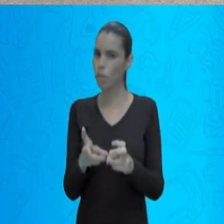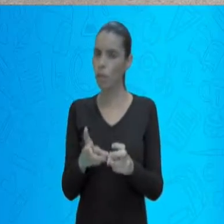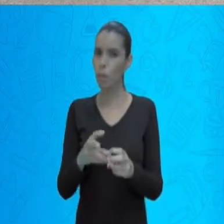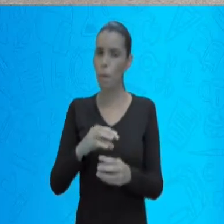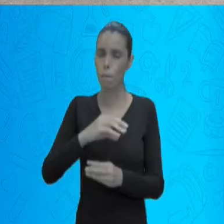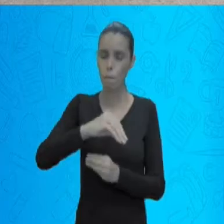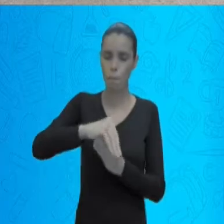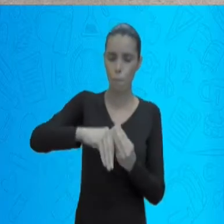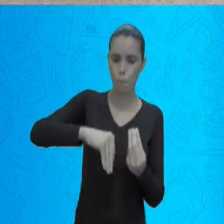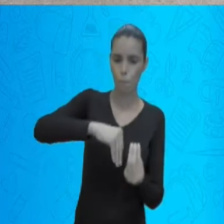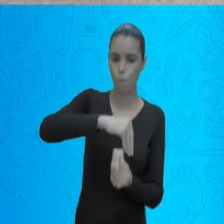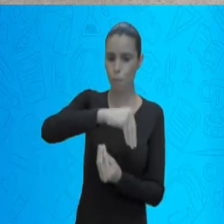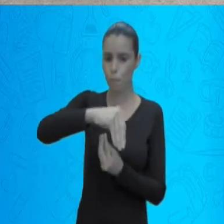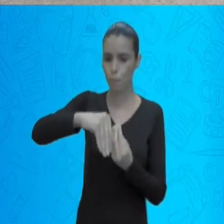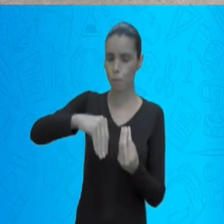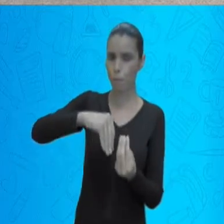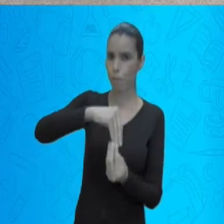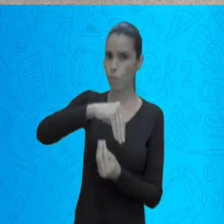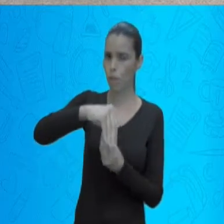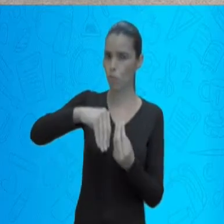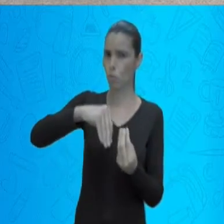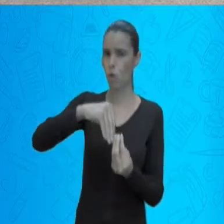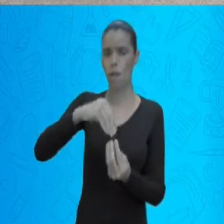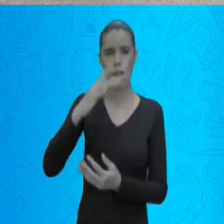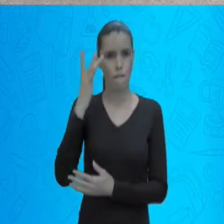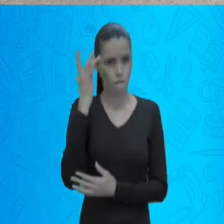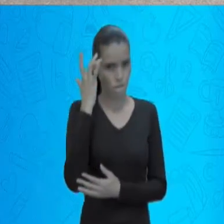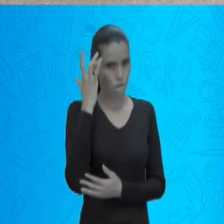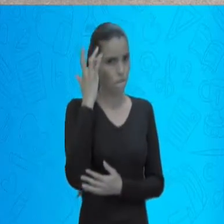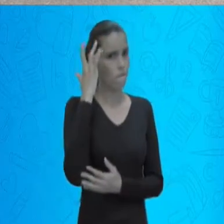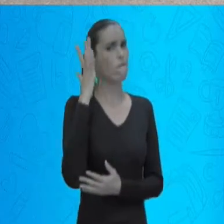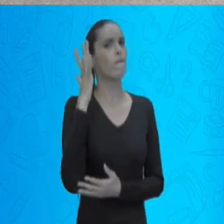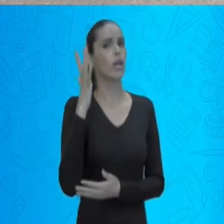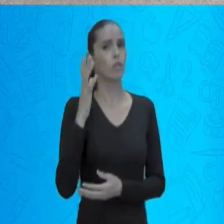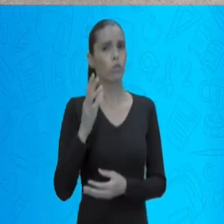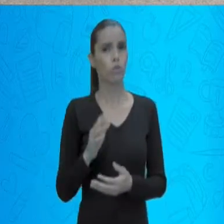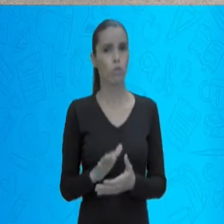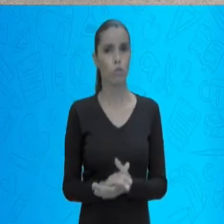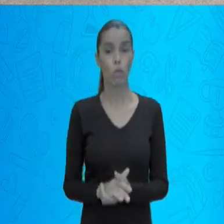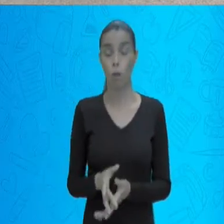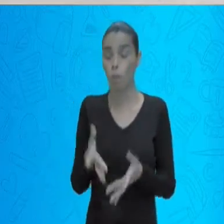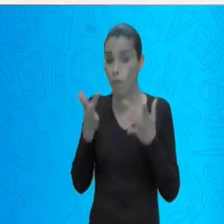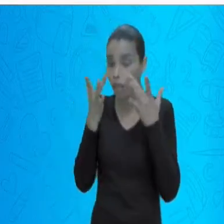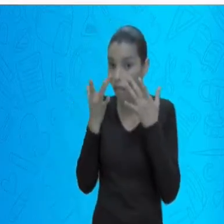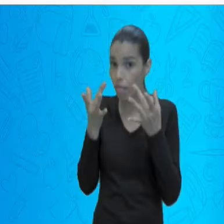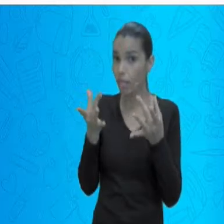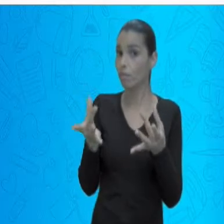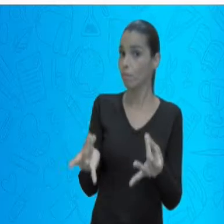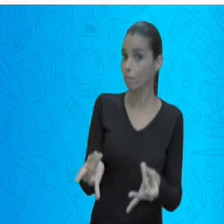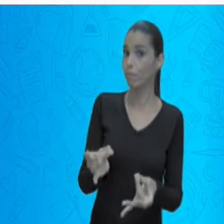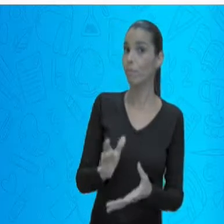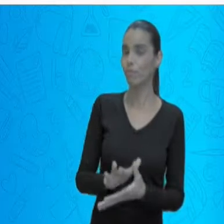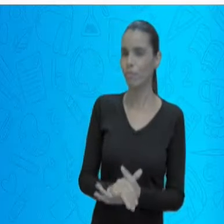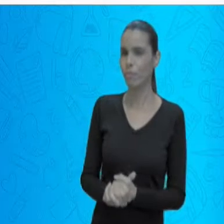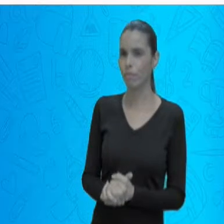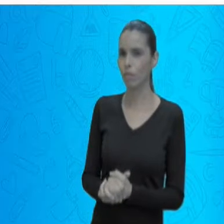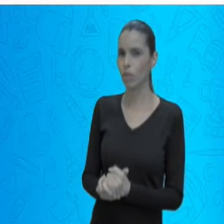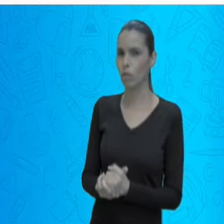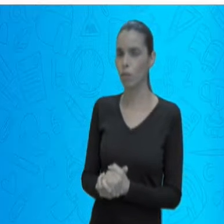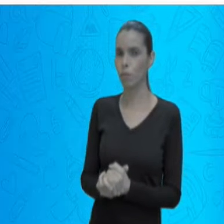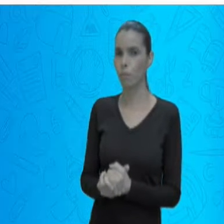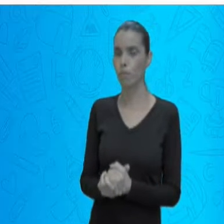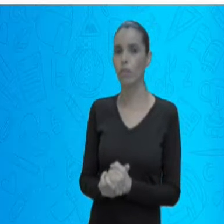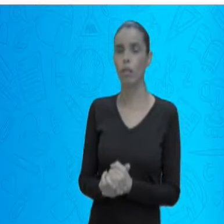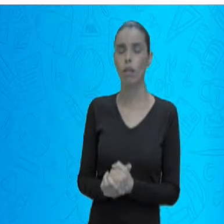Mistura. Vamos lá, é super fácil. Mistura consiste em